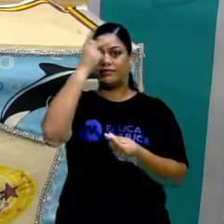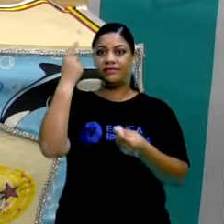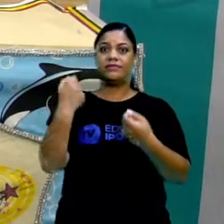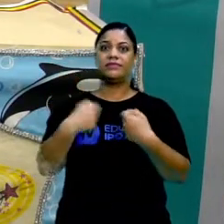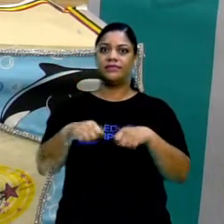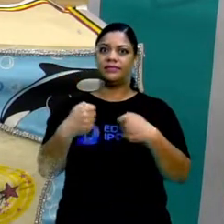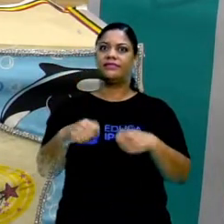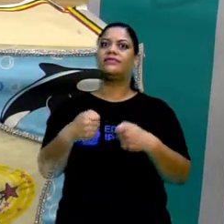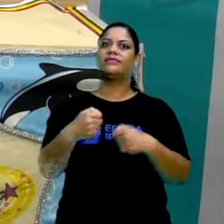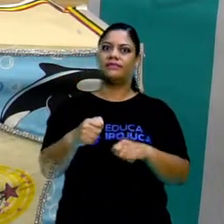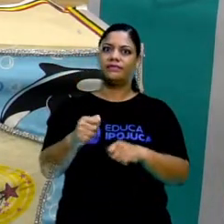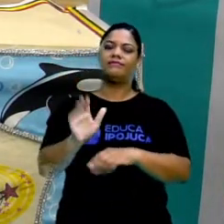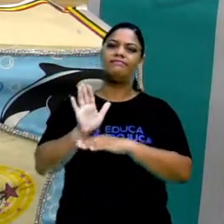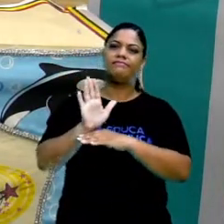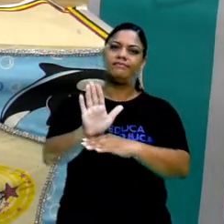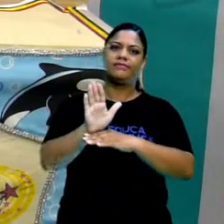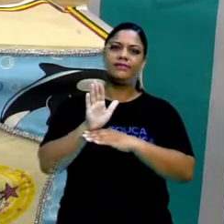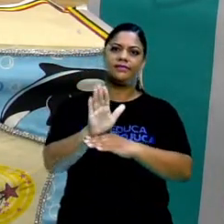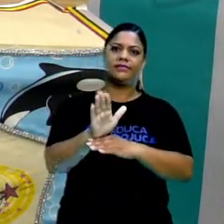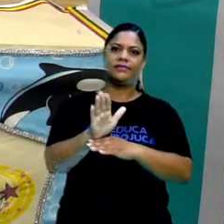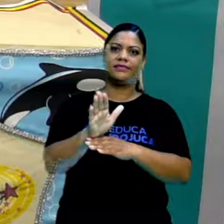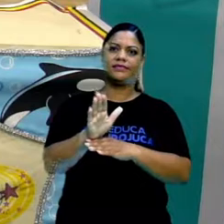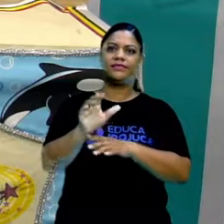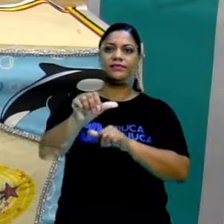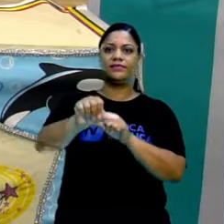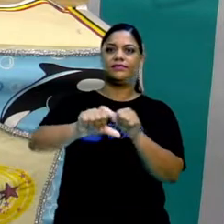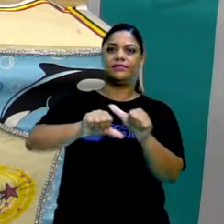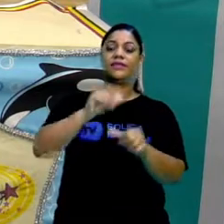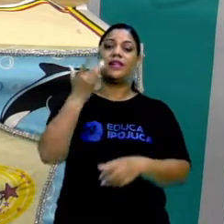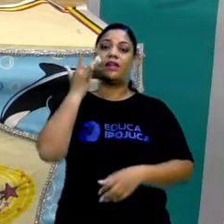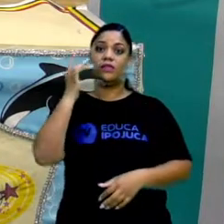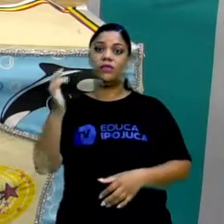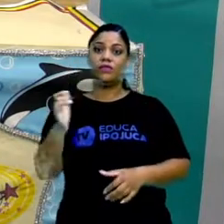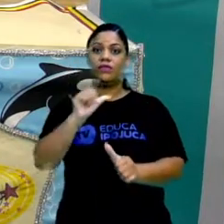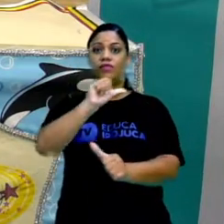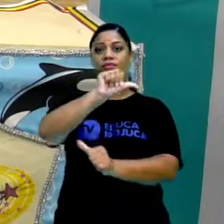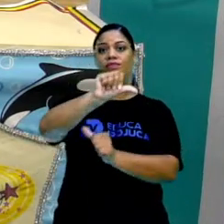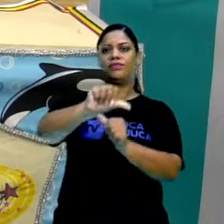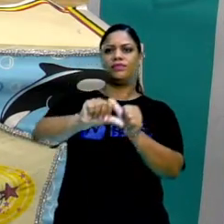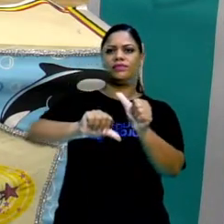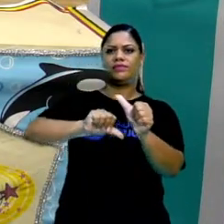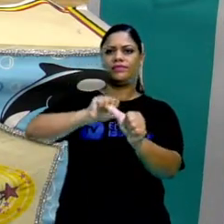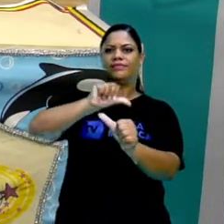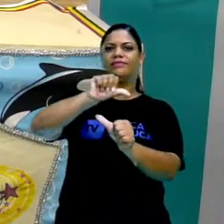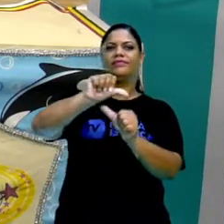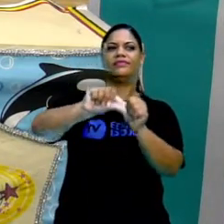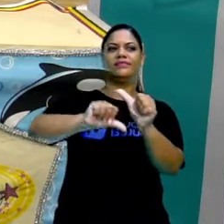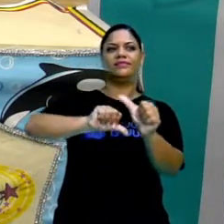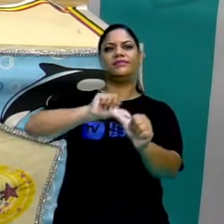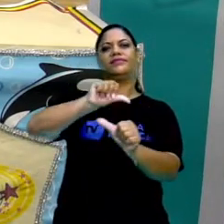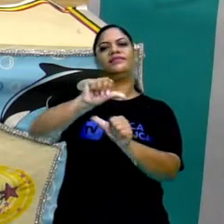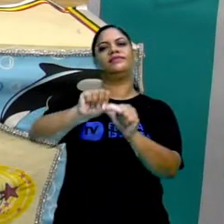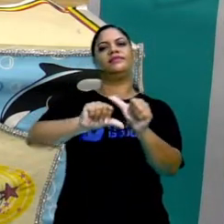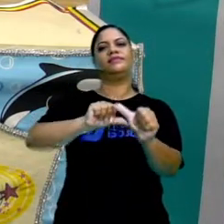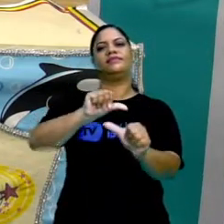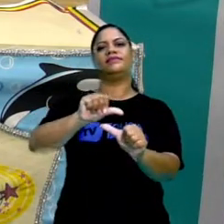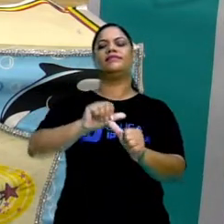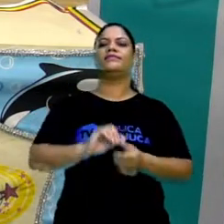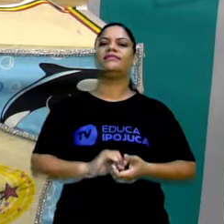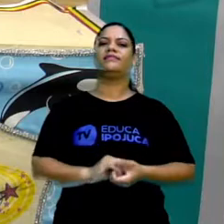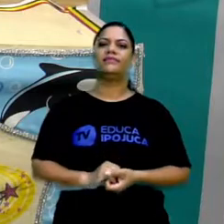ajuda, tanta gente. E o príncipe foi ficando assim, ó. Era de ouro e aos pouquinhos a andorinha foi